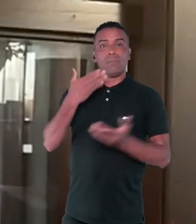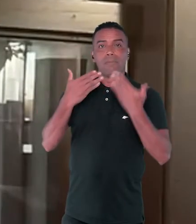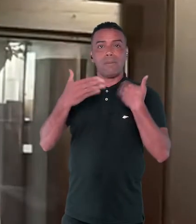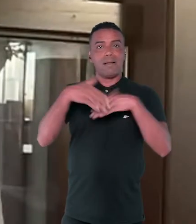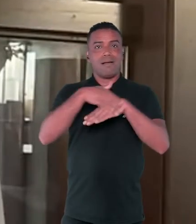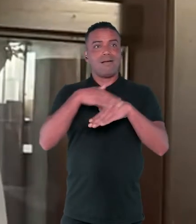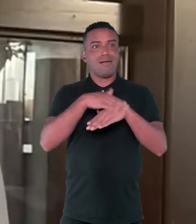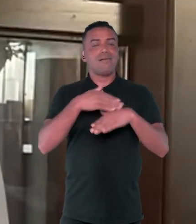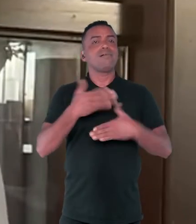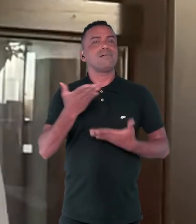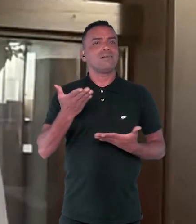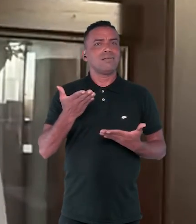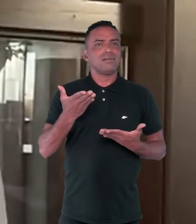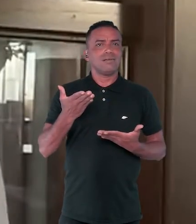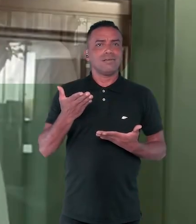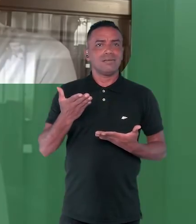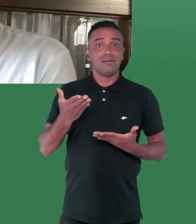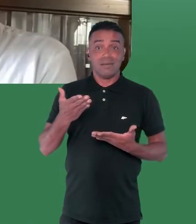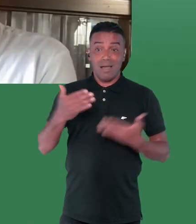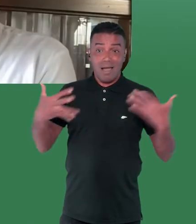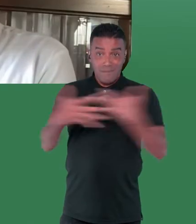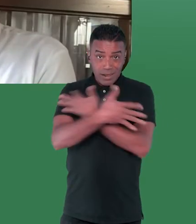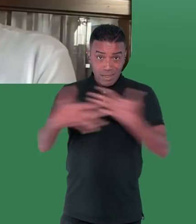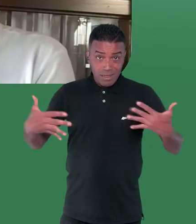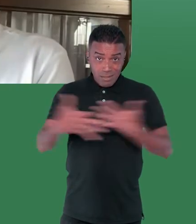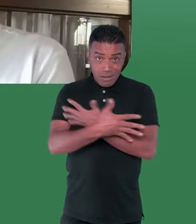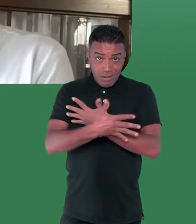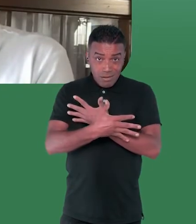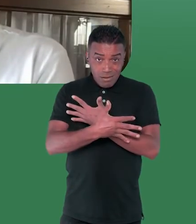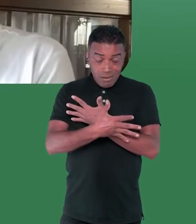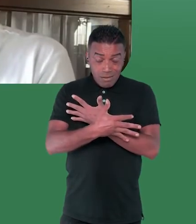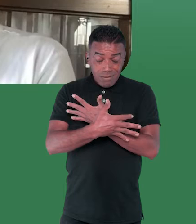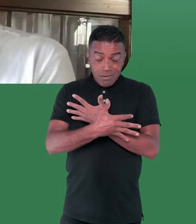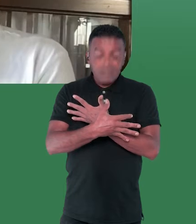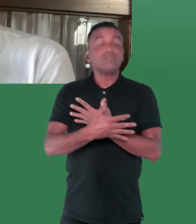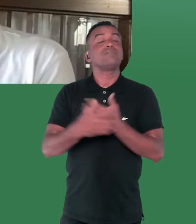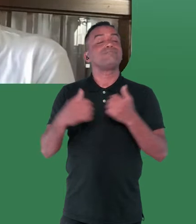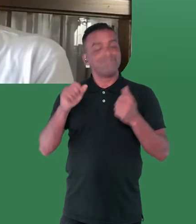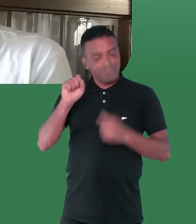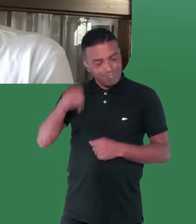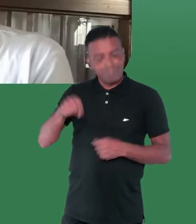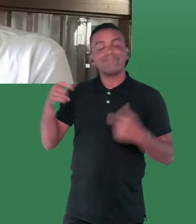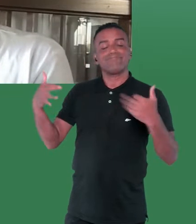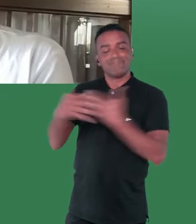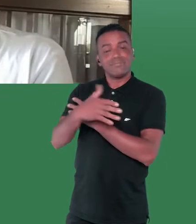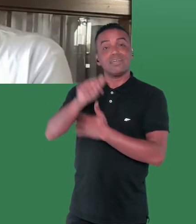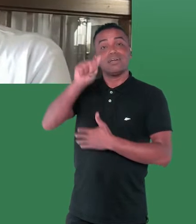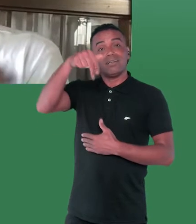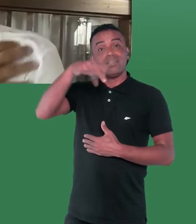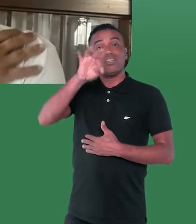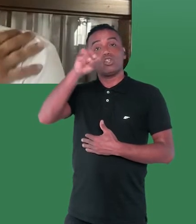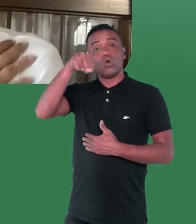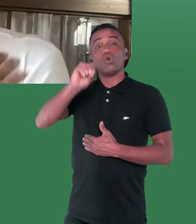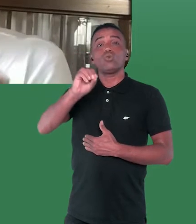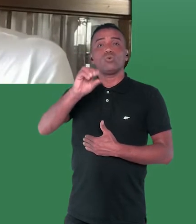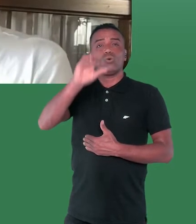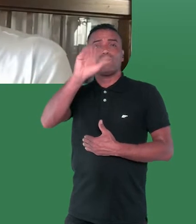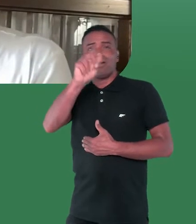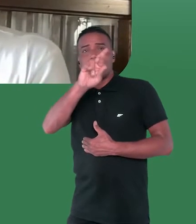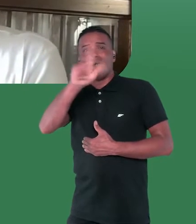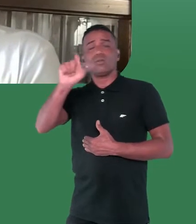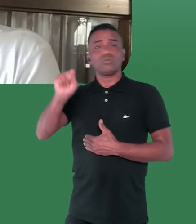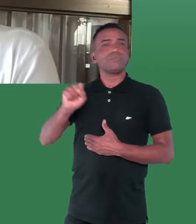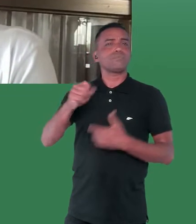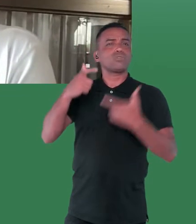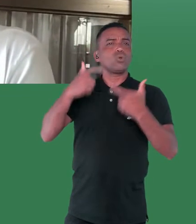sim. Falei: hein? No meio da avenida. No meio da Antônio Carlos, exatamente em frente ao prédio do Senai. Aí